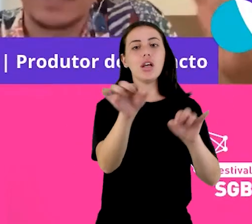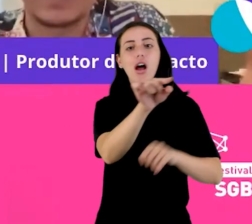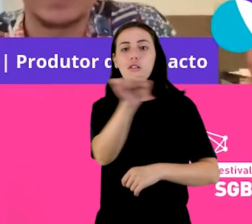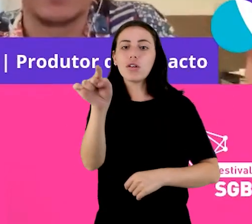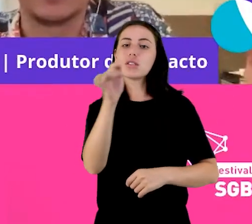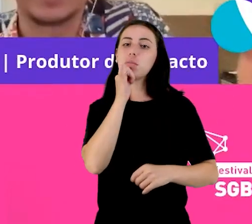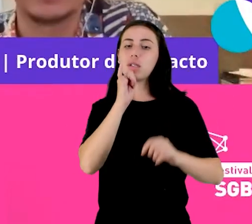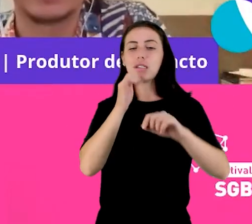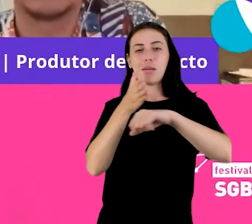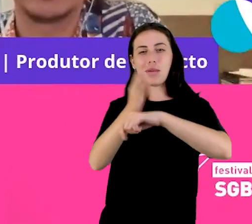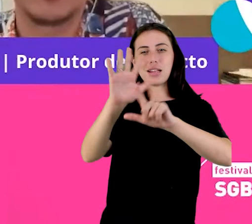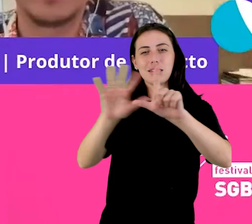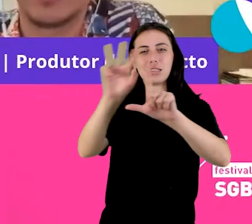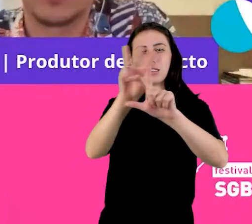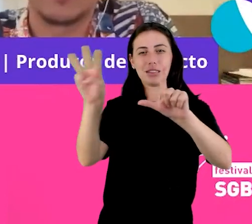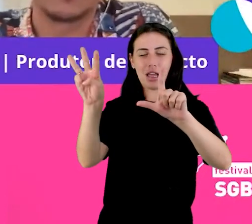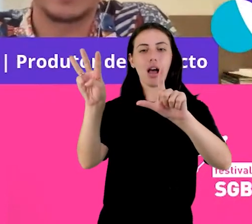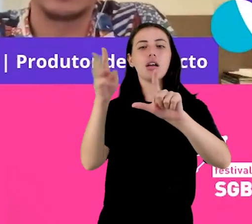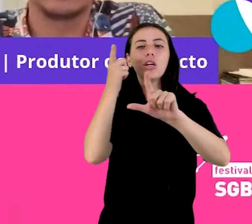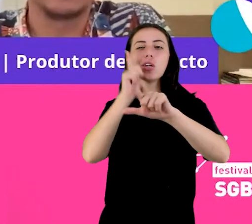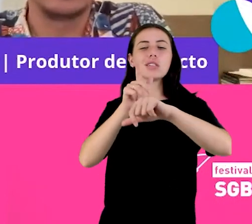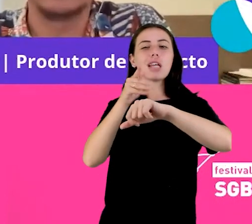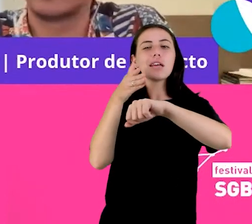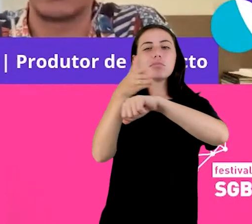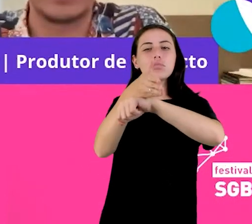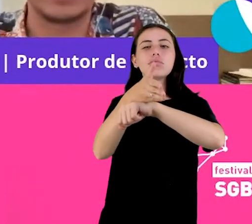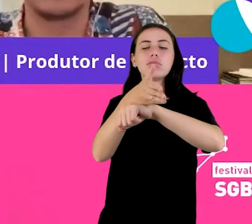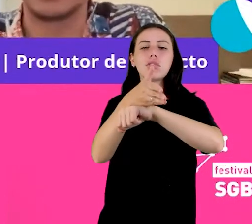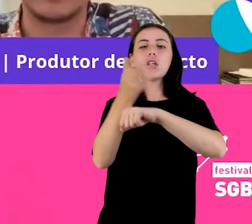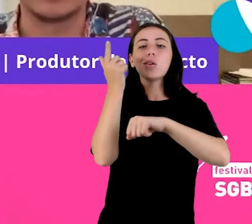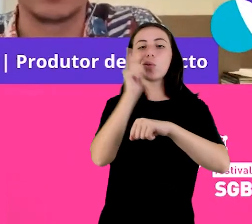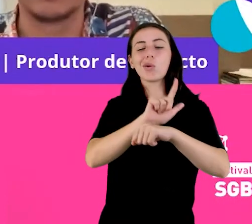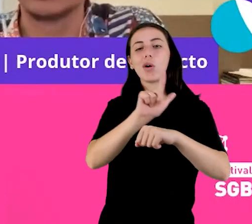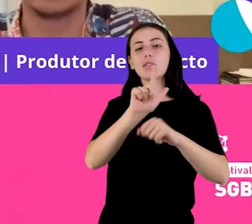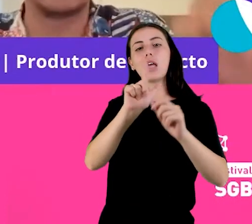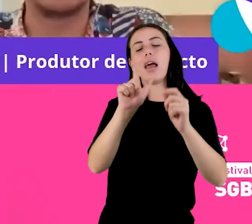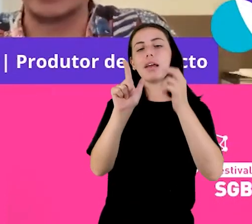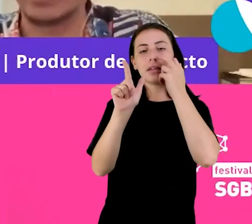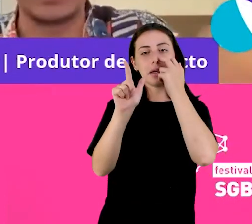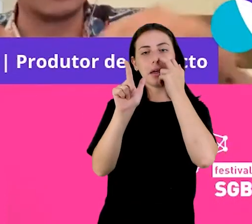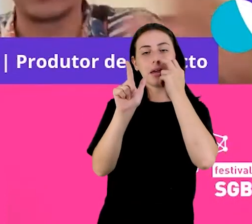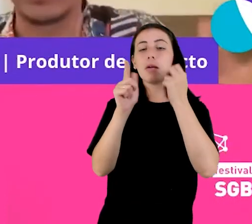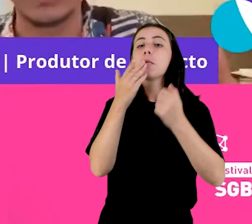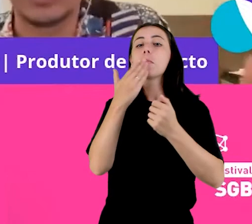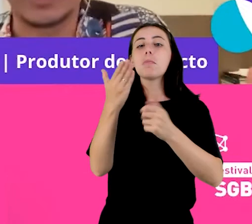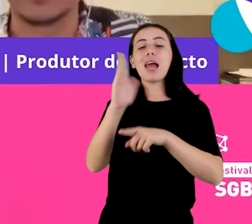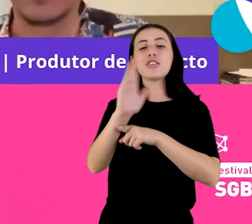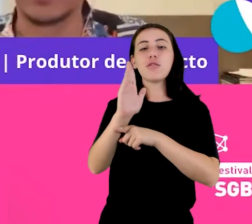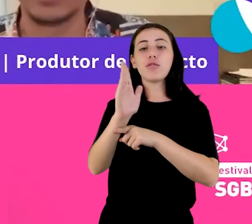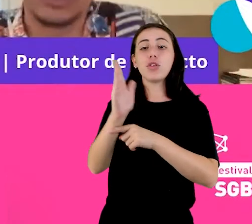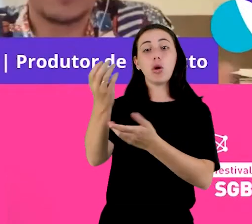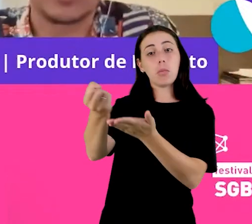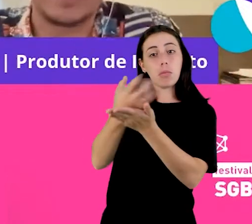entrar no site da taturanamob.com.br e se fazer um cadastro, agendar uma sessão, você recebe o link e aí você organiza a sua